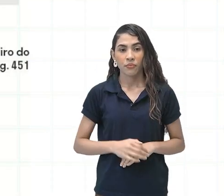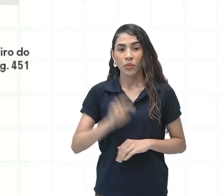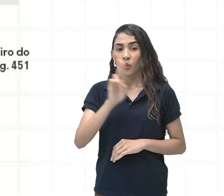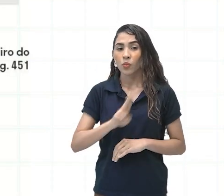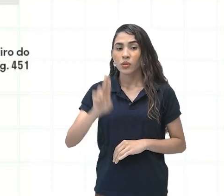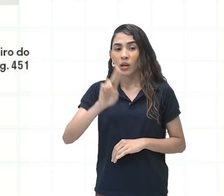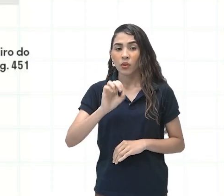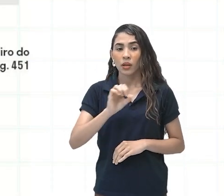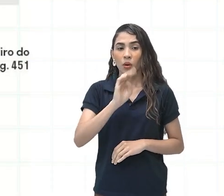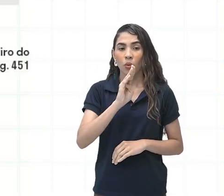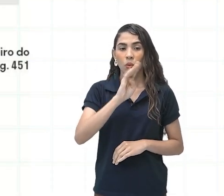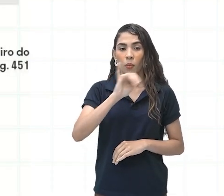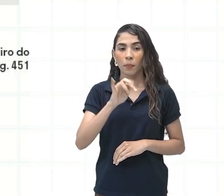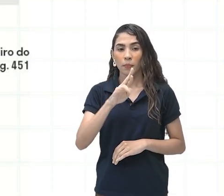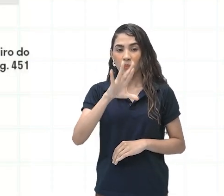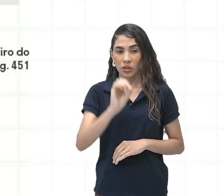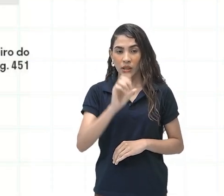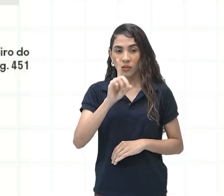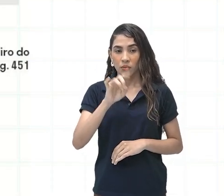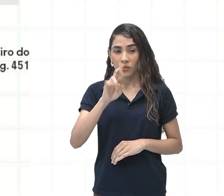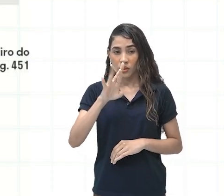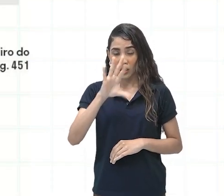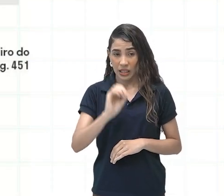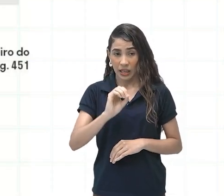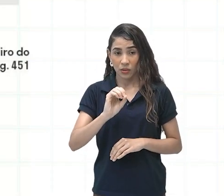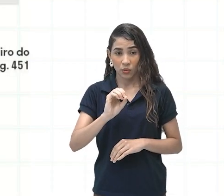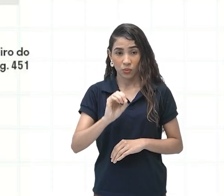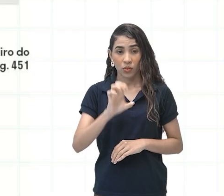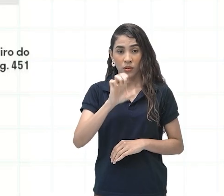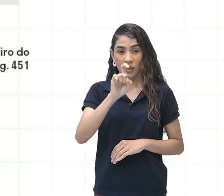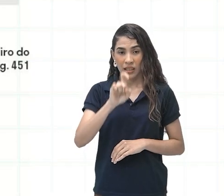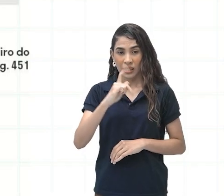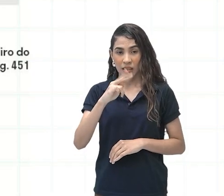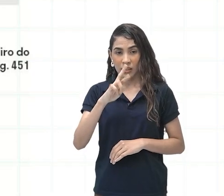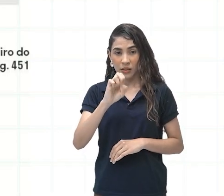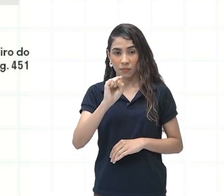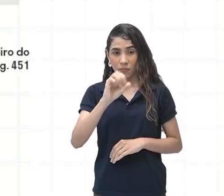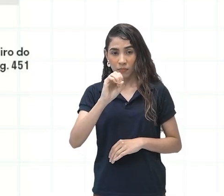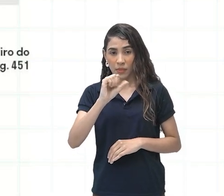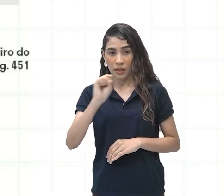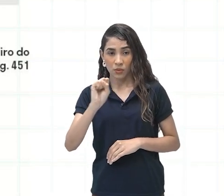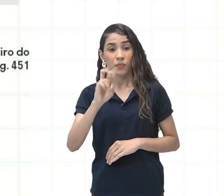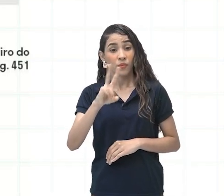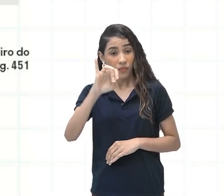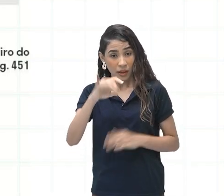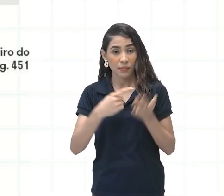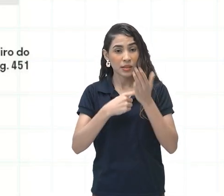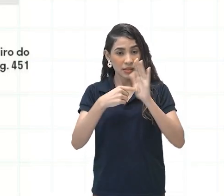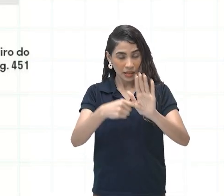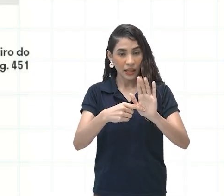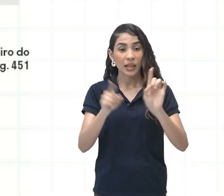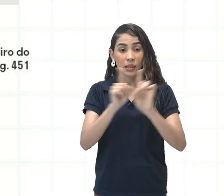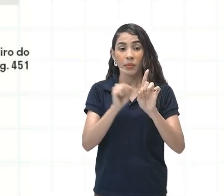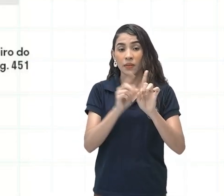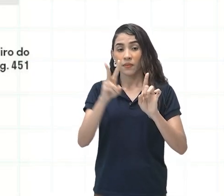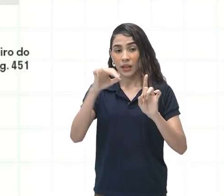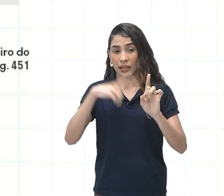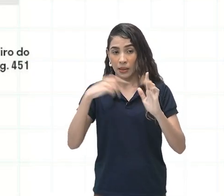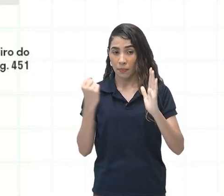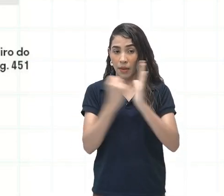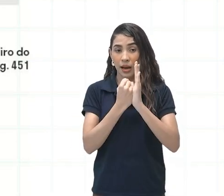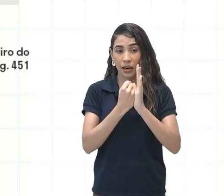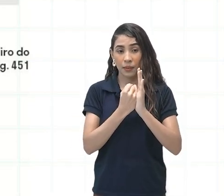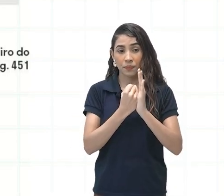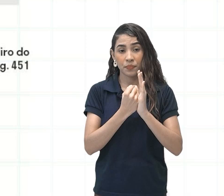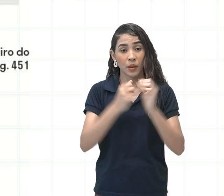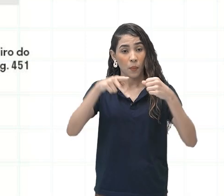usar o objeto direto expresso, ou seja, explícito. Ele vai aparecer, ele vai ser marcado, ou